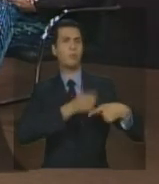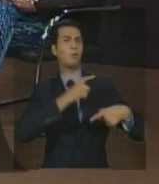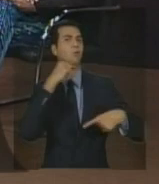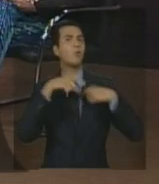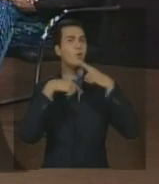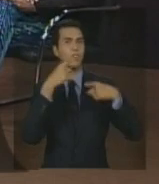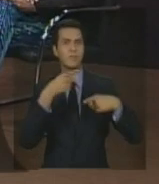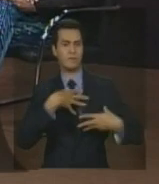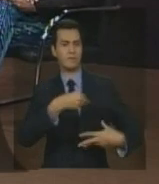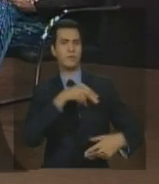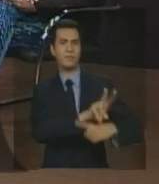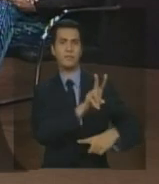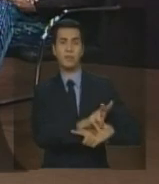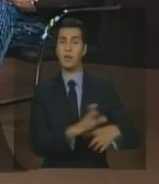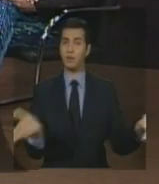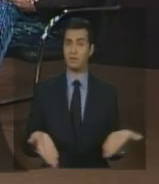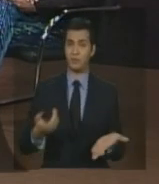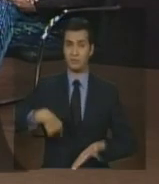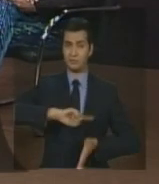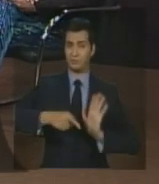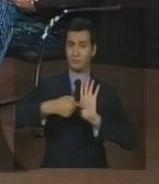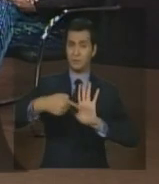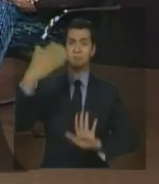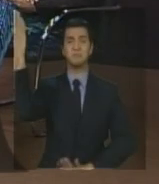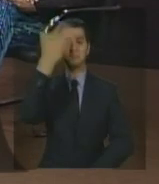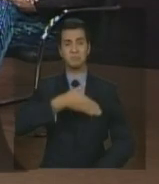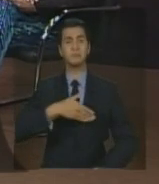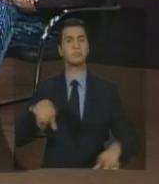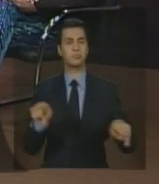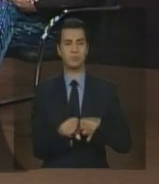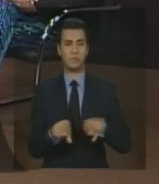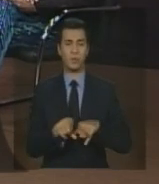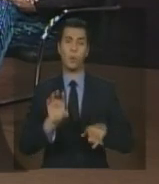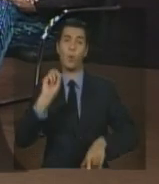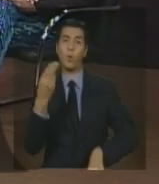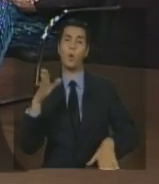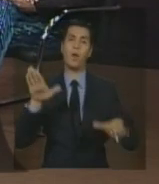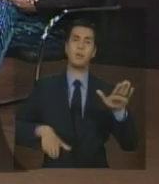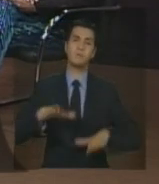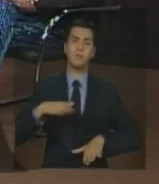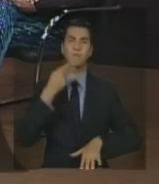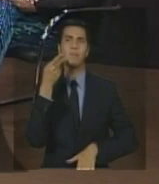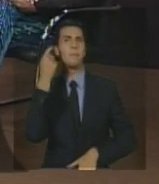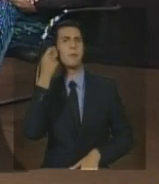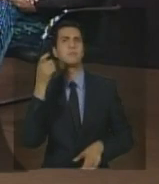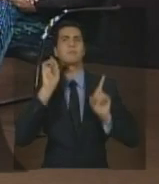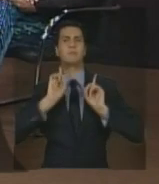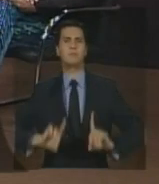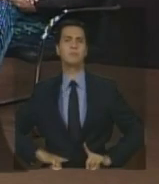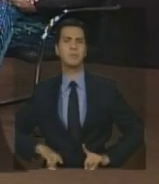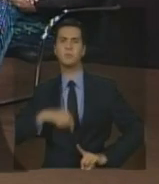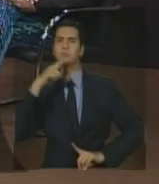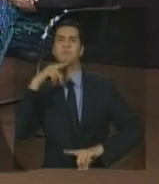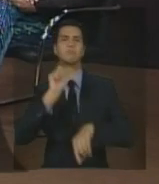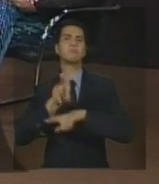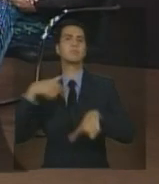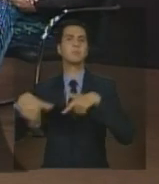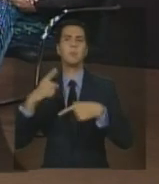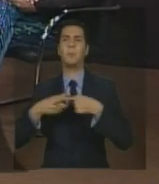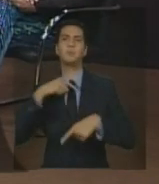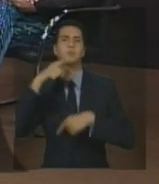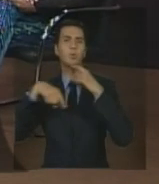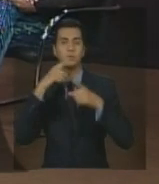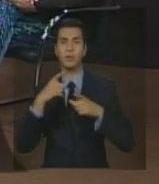E a gente está mostrando que isso não é verdade. Ou o deficiente não pode trabalhar porque não consegue exercer uma atividade. E isso também